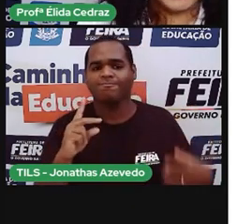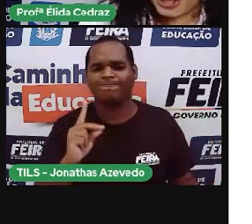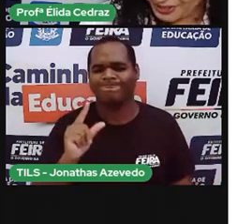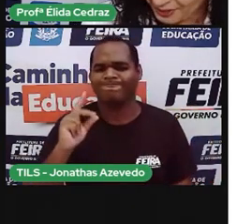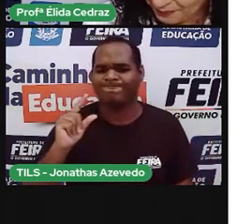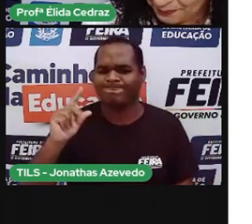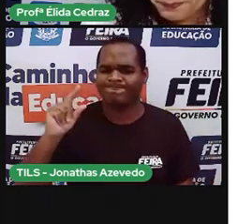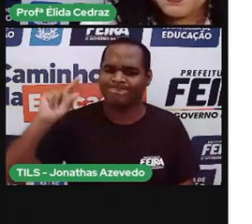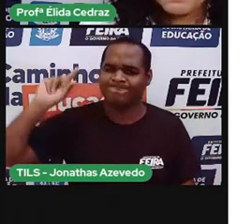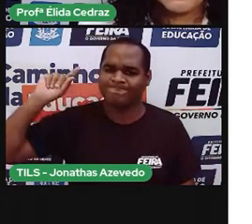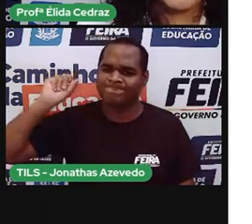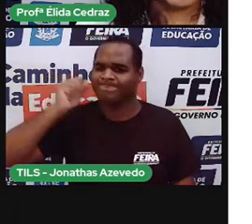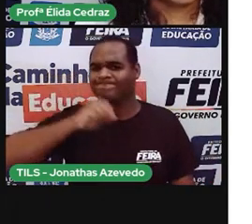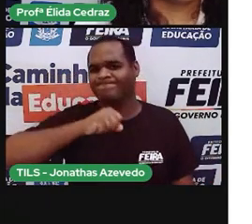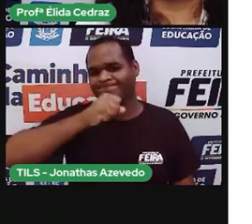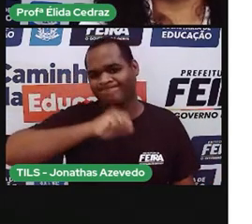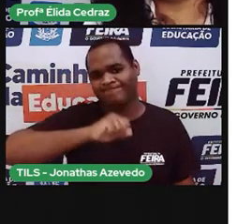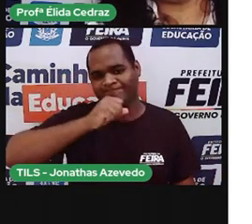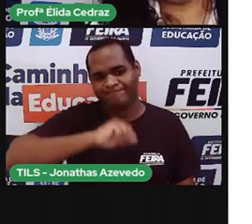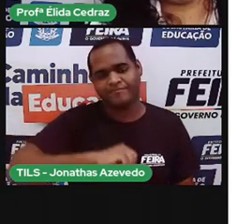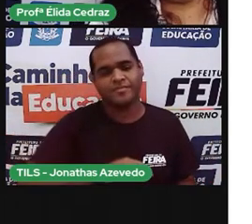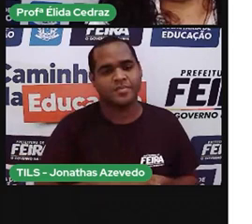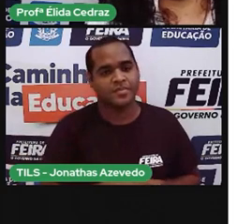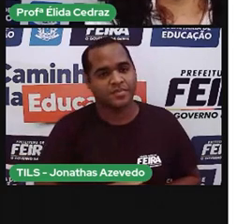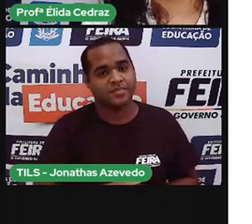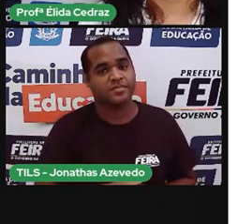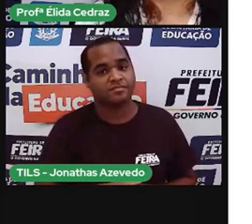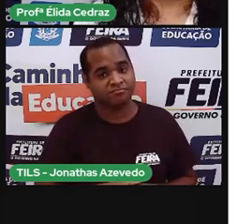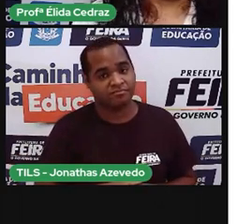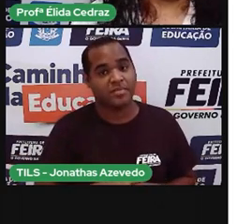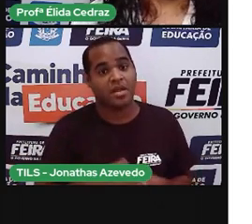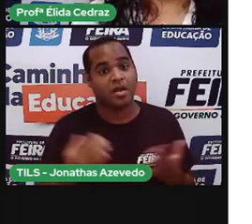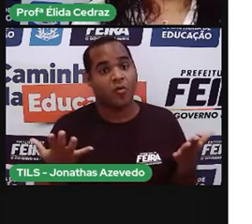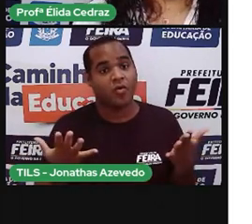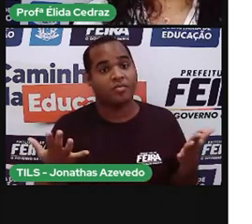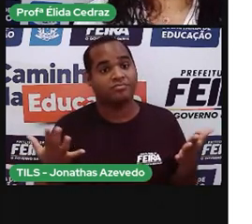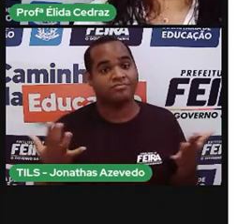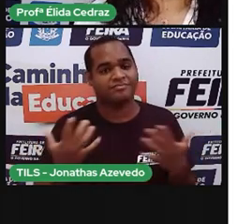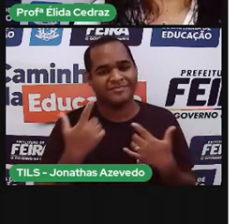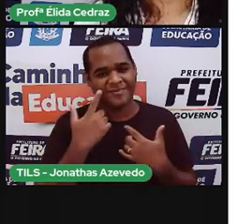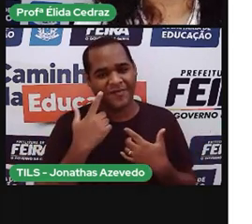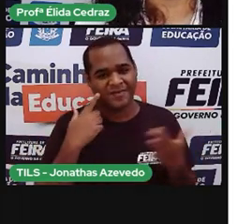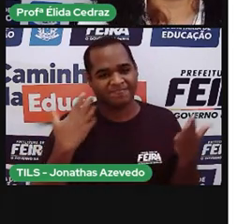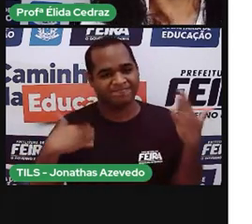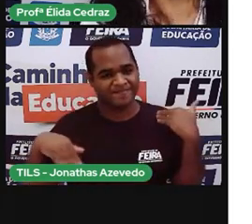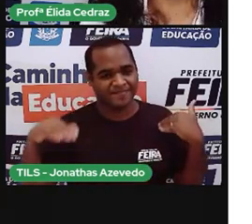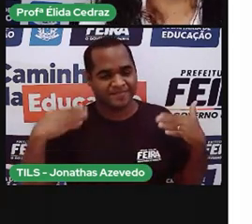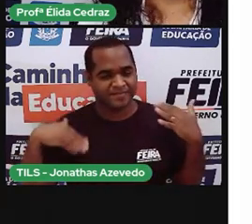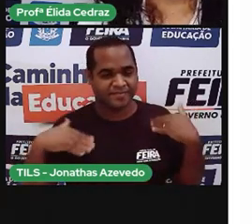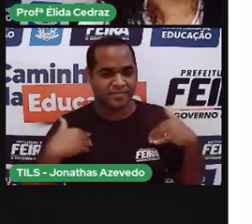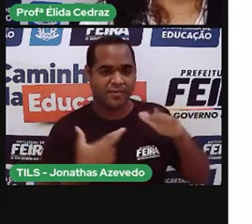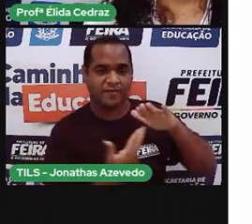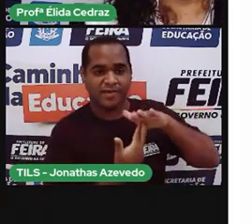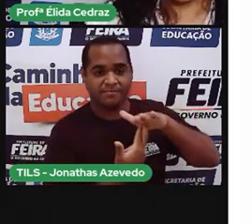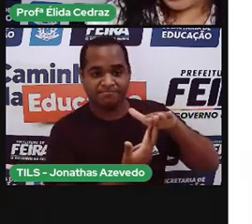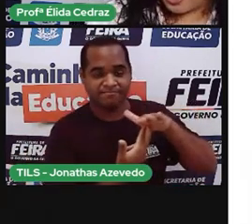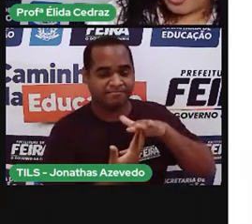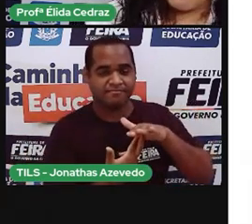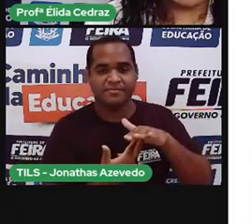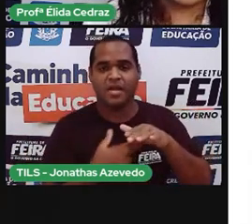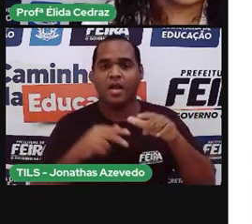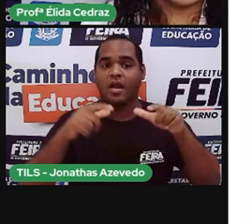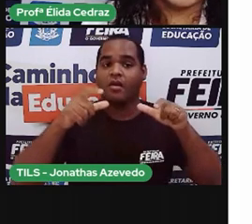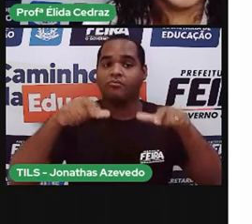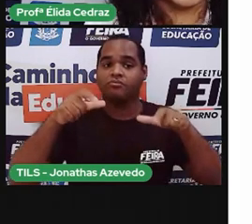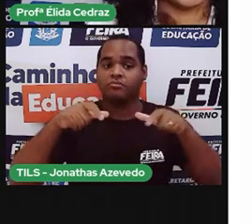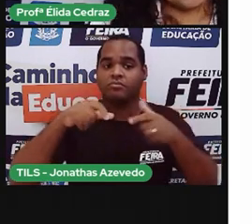muito antiga. E agora nós vamos passear pela feirinha. Essa é